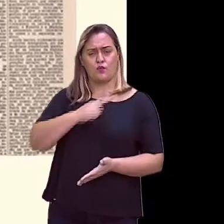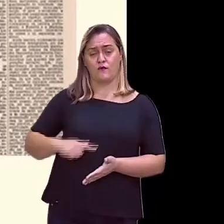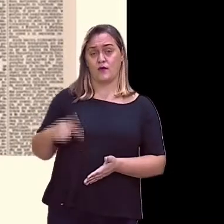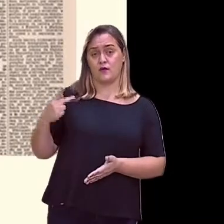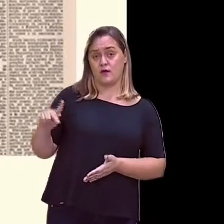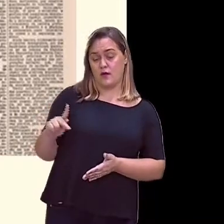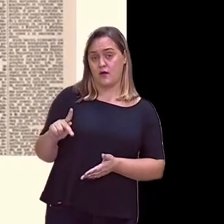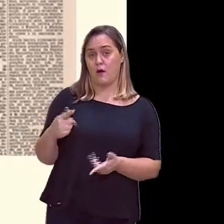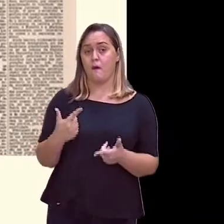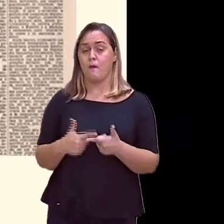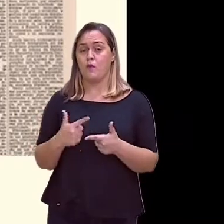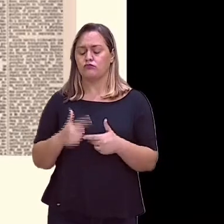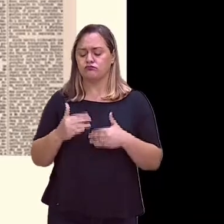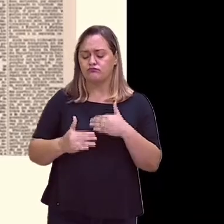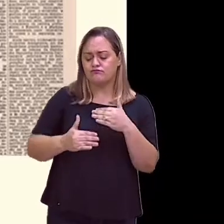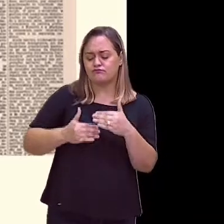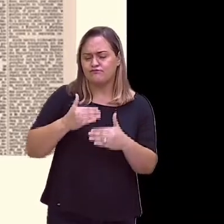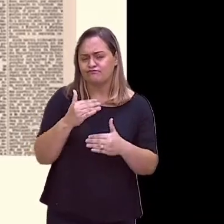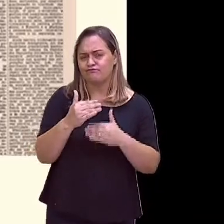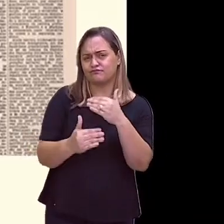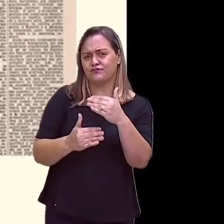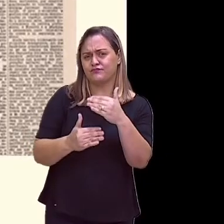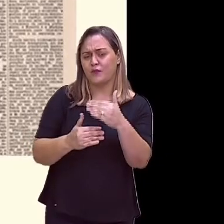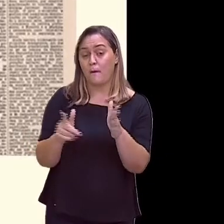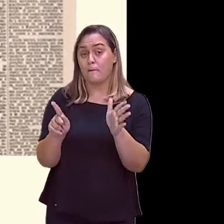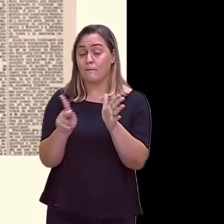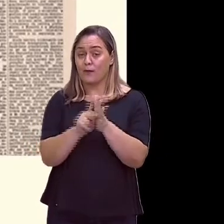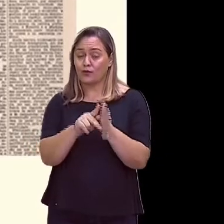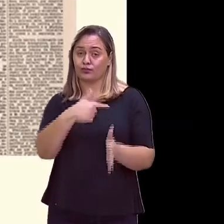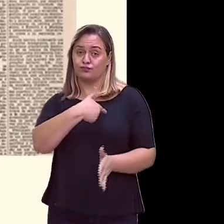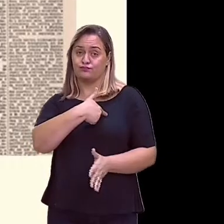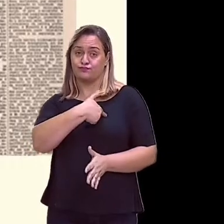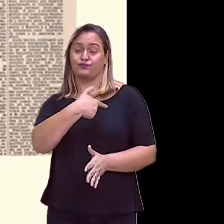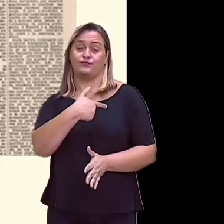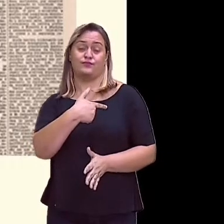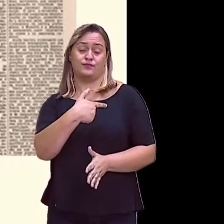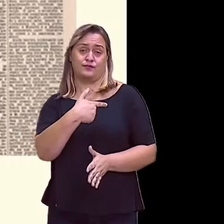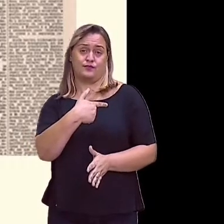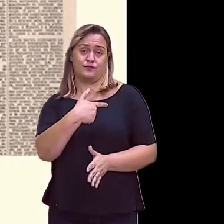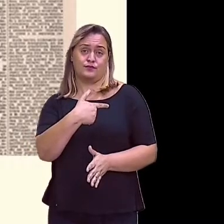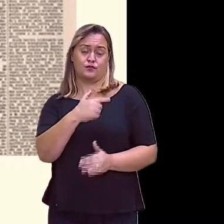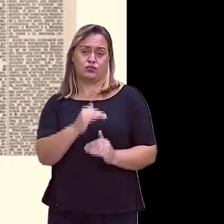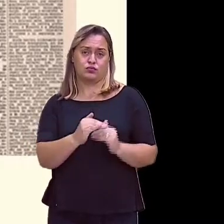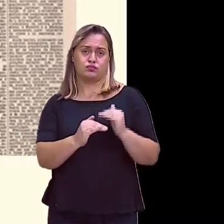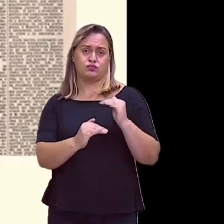resultado de um processo em que ele promoveu uma crescente